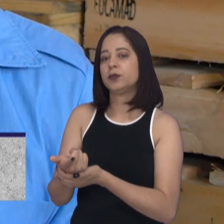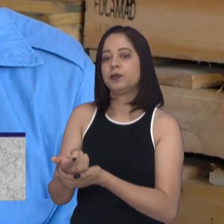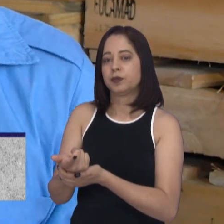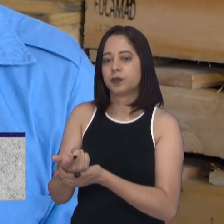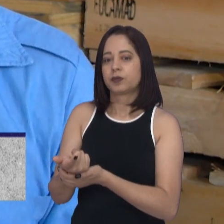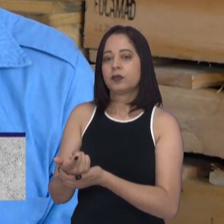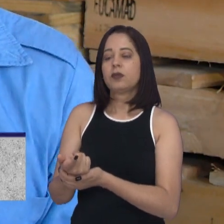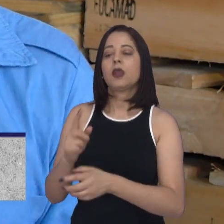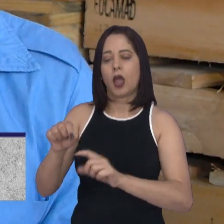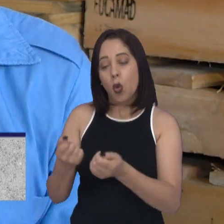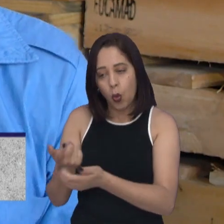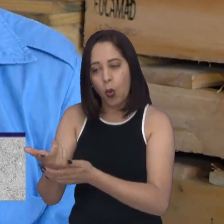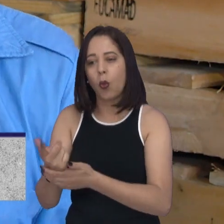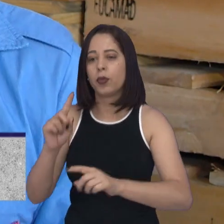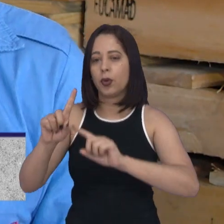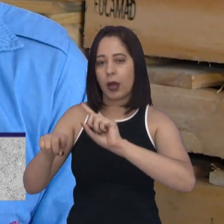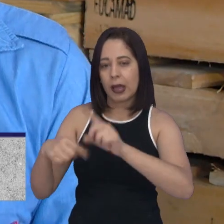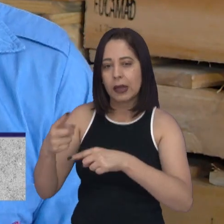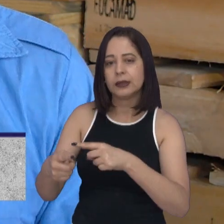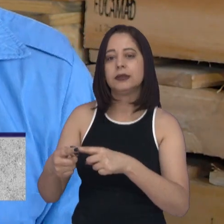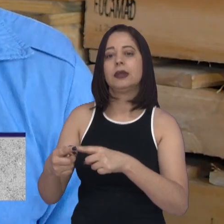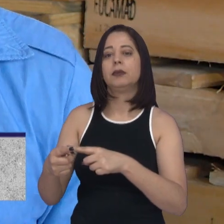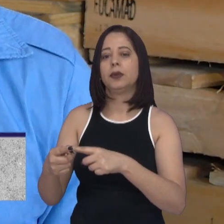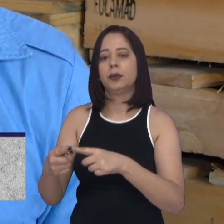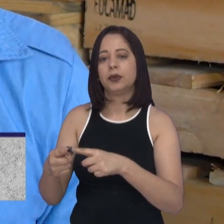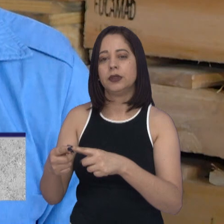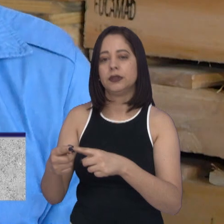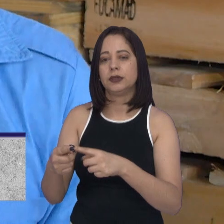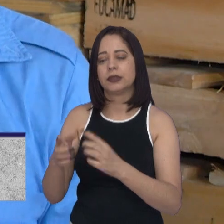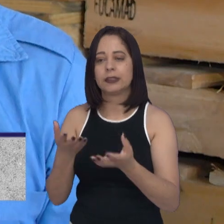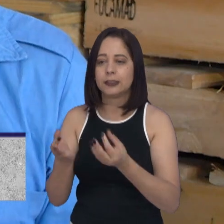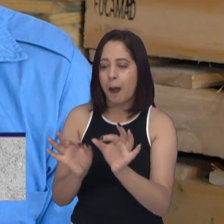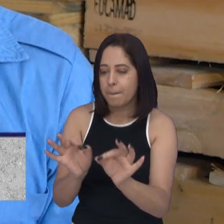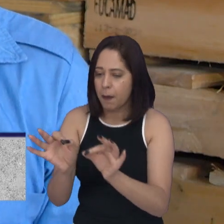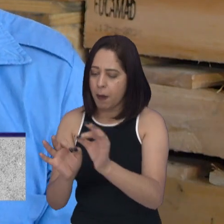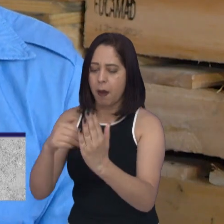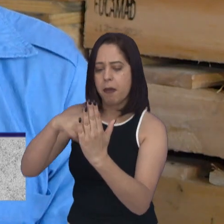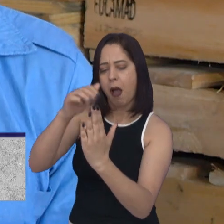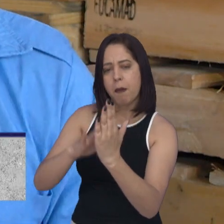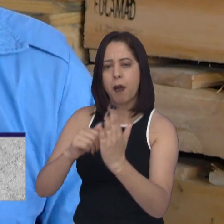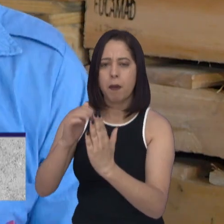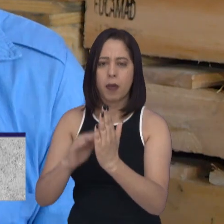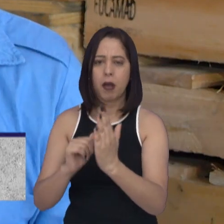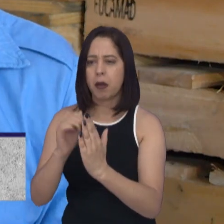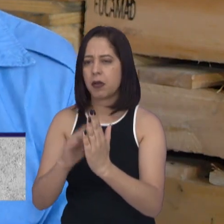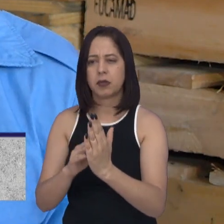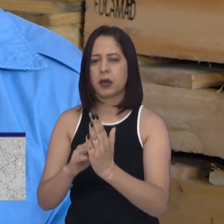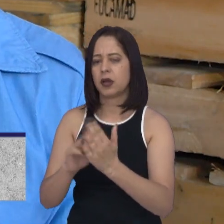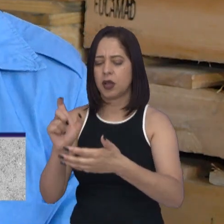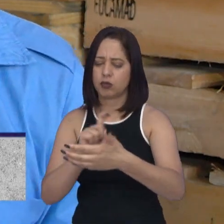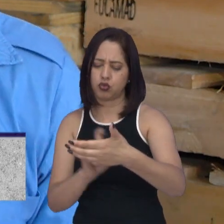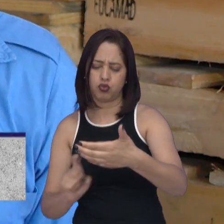gente faz a aquisição dele e trabalhos, muitas das vezes de melhorias ou muitas das vezes só de dar um caminho